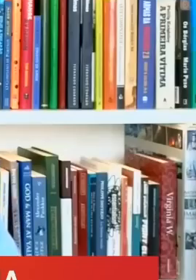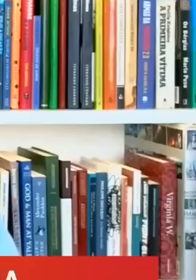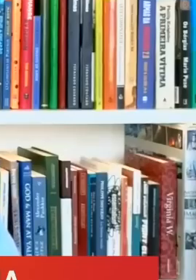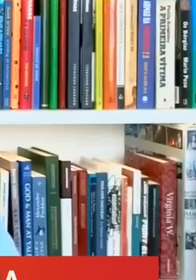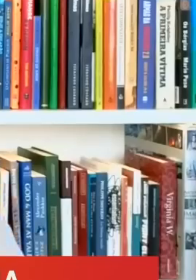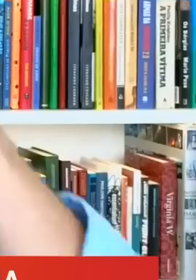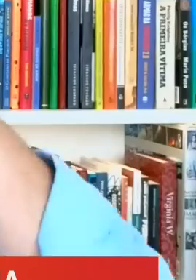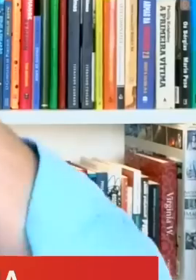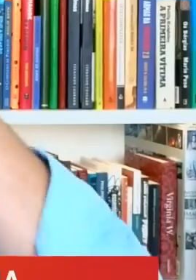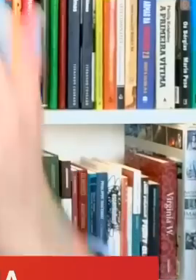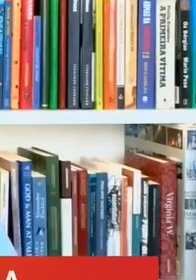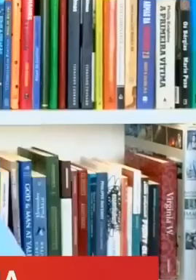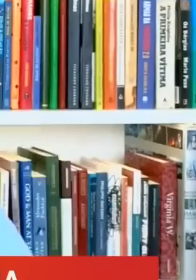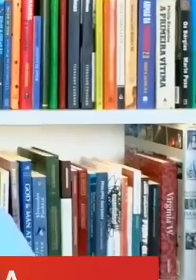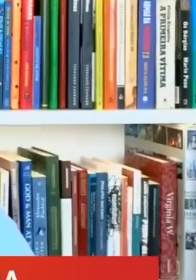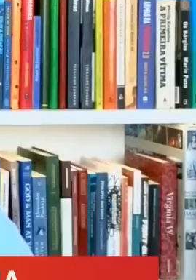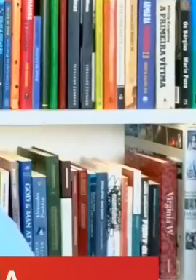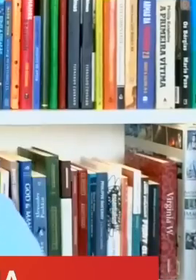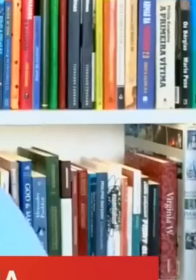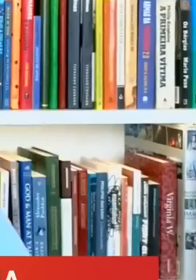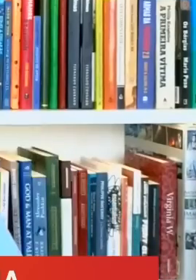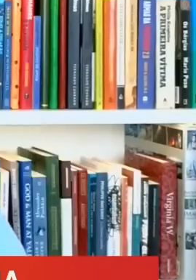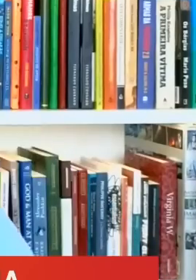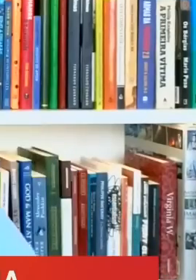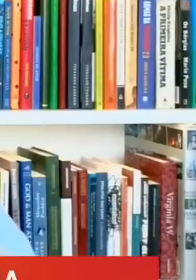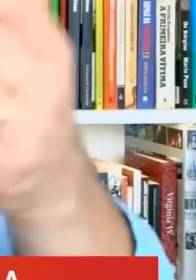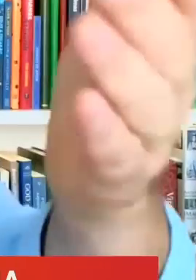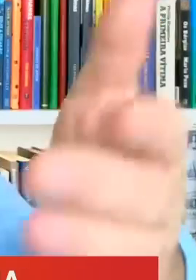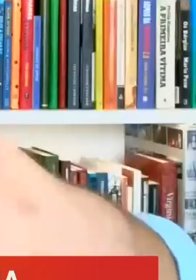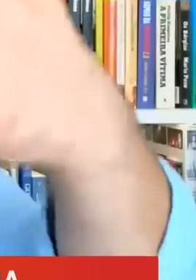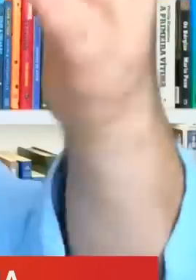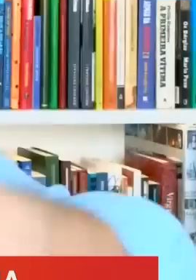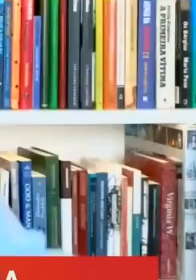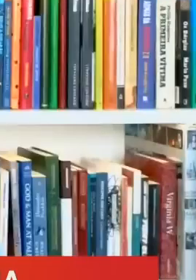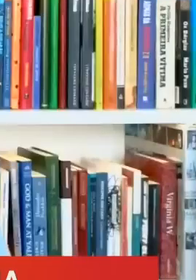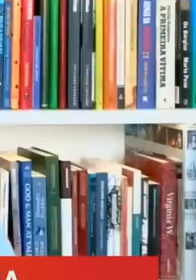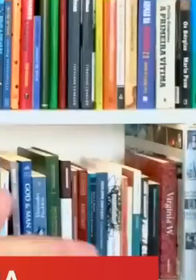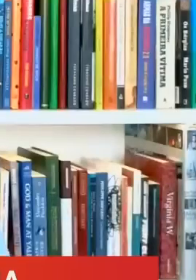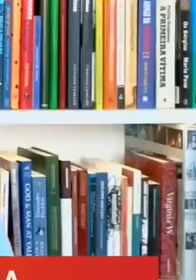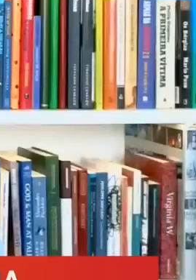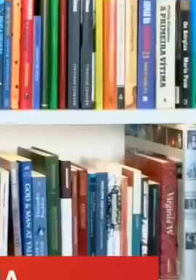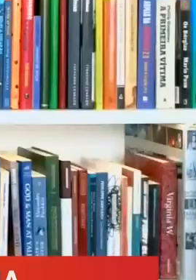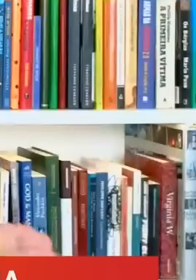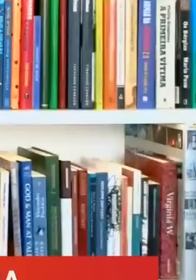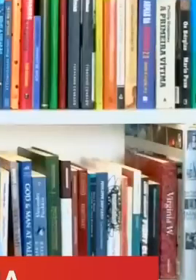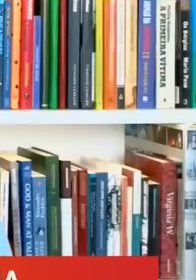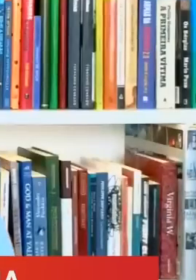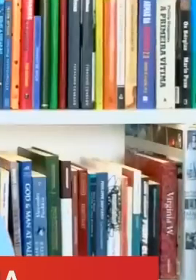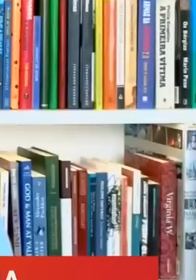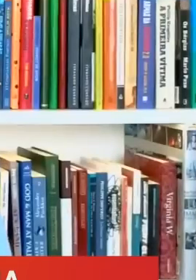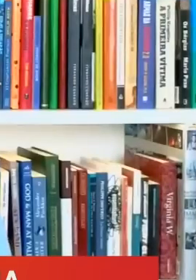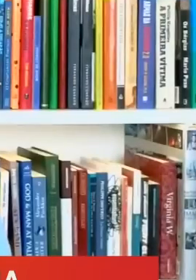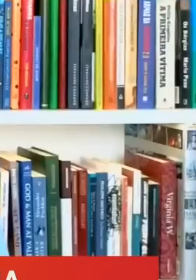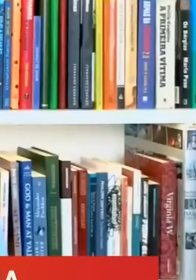da Democracia é assim ó só os profetas enxergam o Óbvio me cobre daqui a tudo que eu falei para vocês aconteceu nos limites